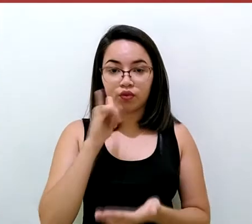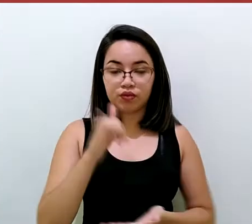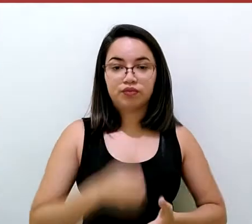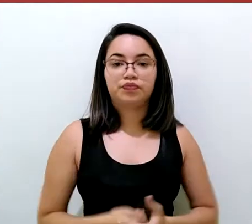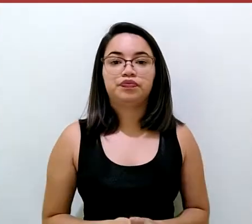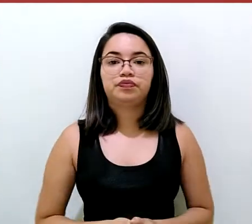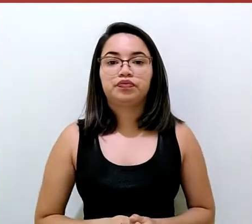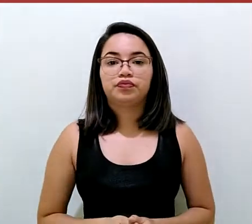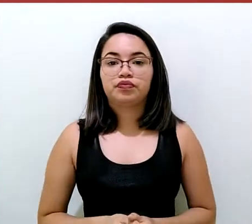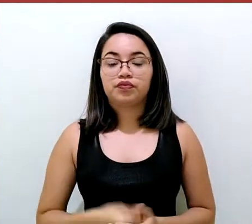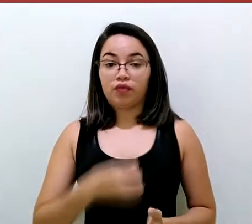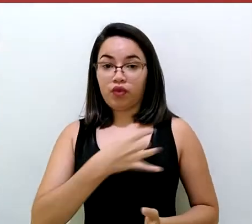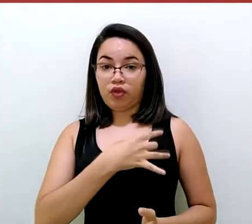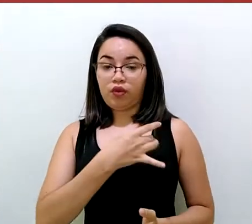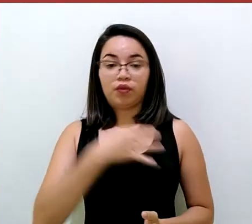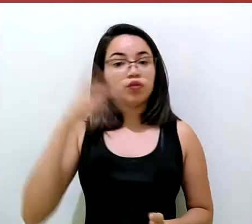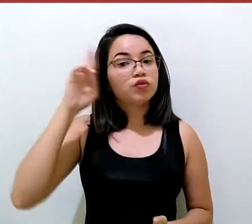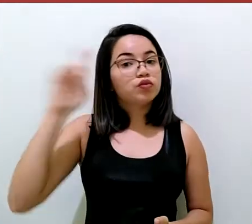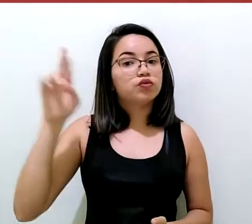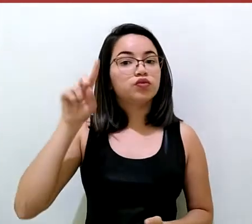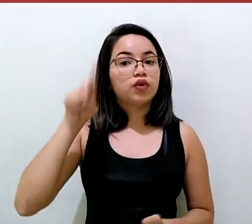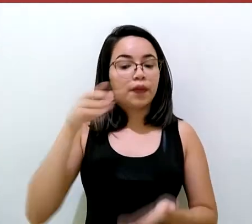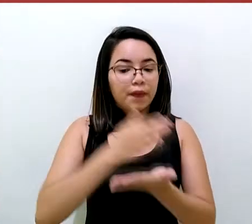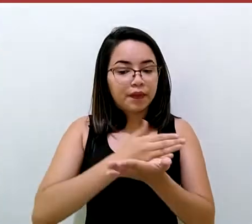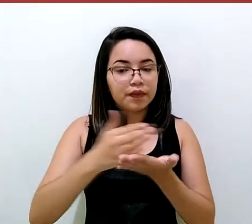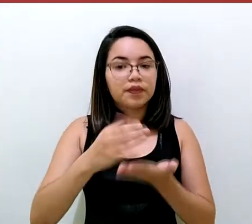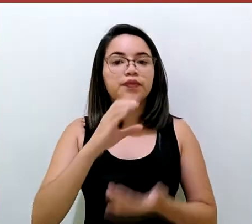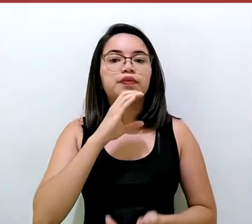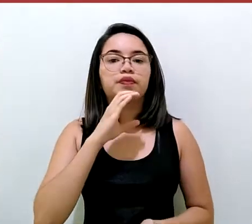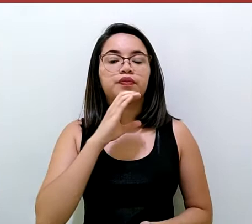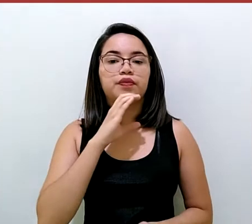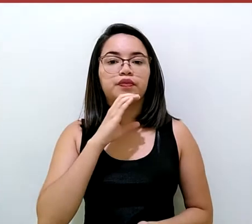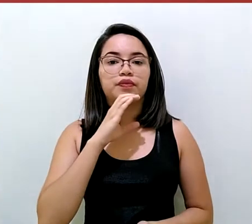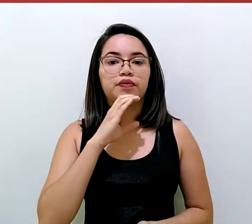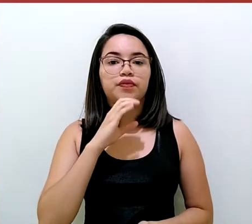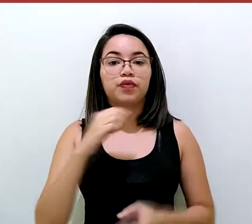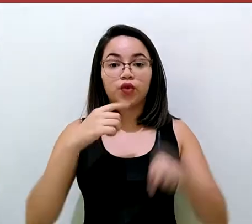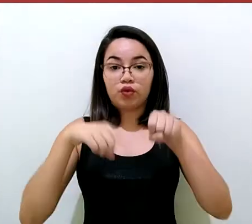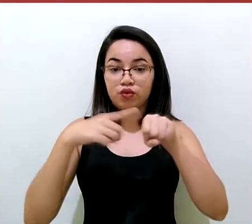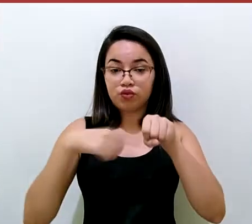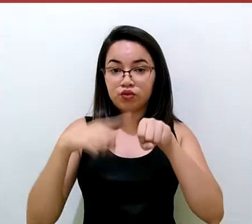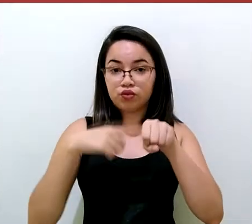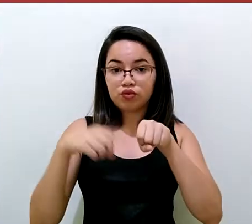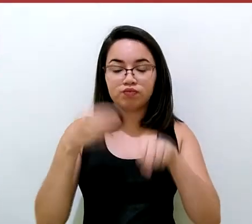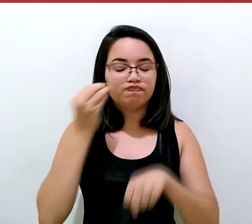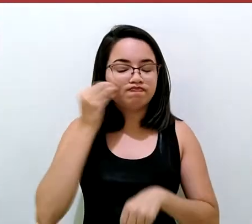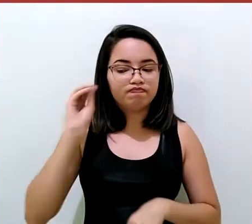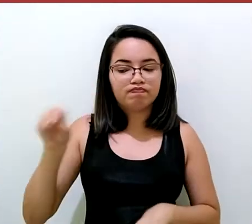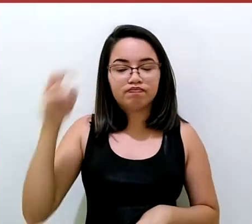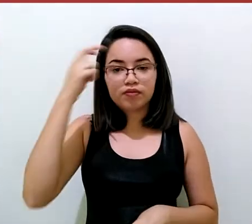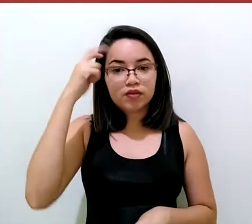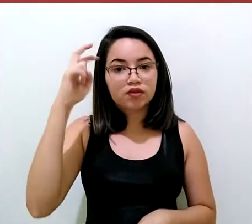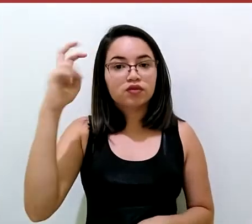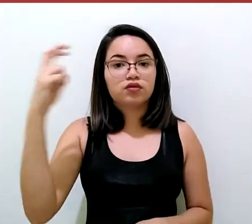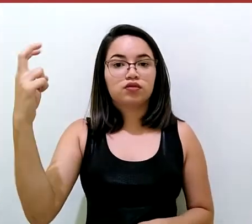diz assim: o temor do Senhor é o princípio do conhecimento. Os loucos